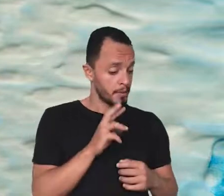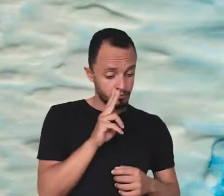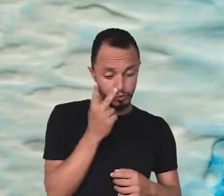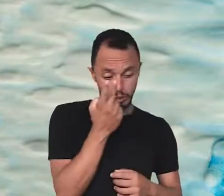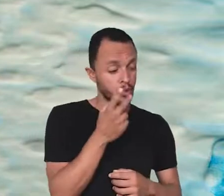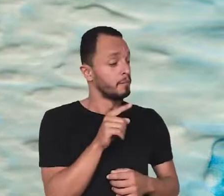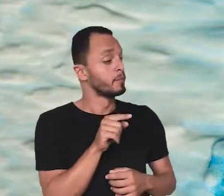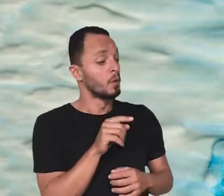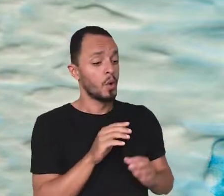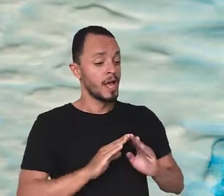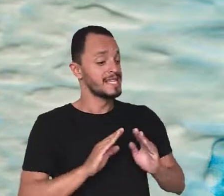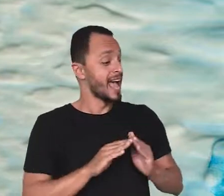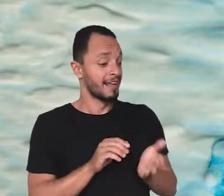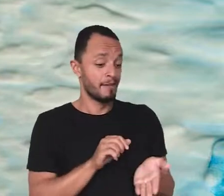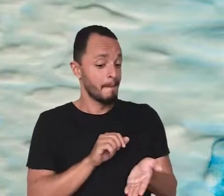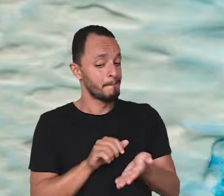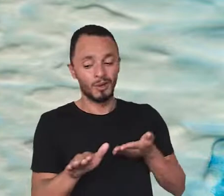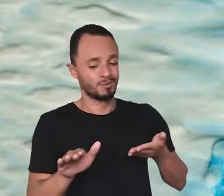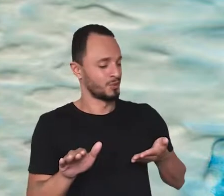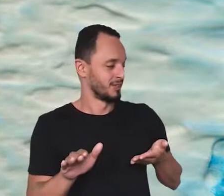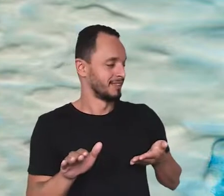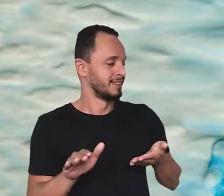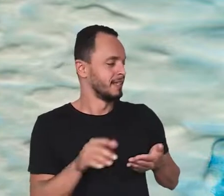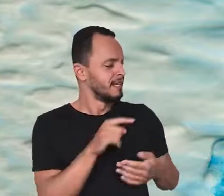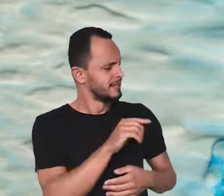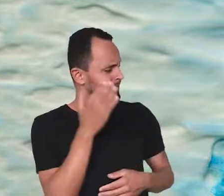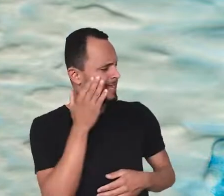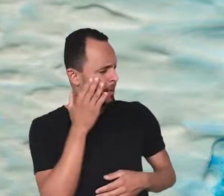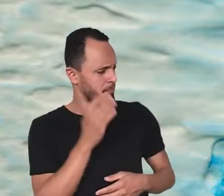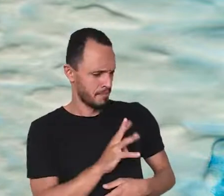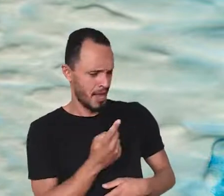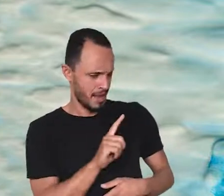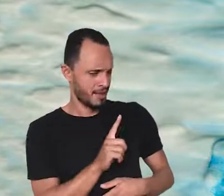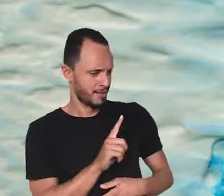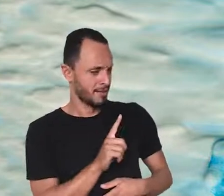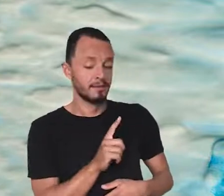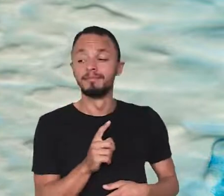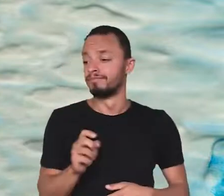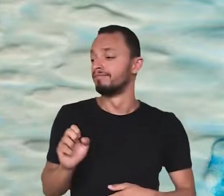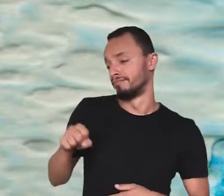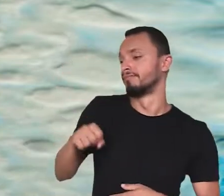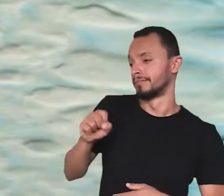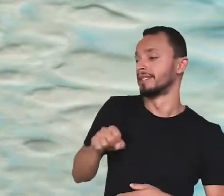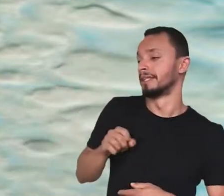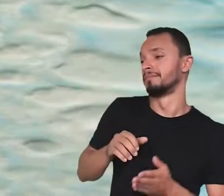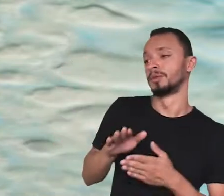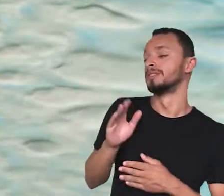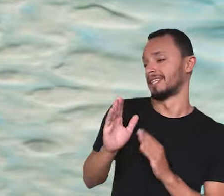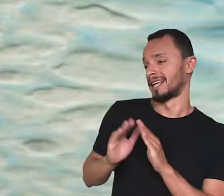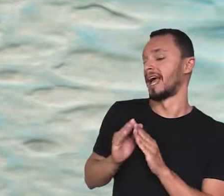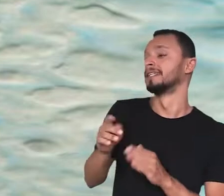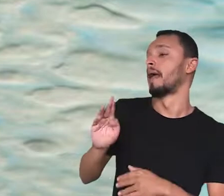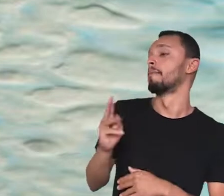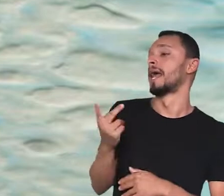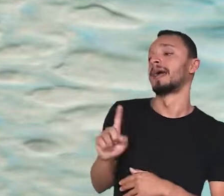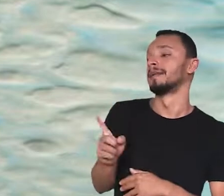sabe? Ela foi expulsa de casa bem novinha. Você sabe que ela não é daqui de Belo Horizonte, né? Sei sim, dona Conceição. Ela